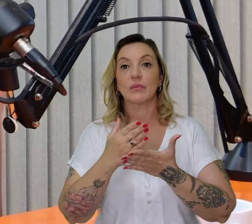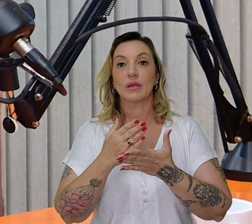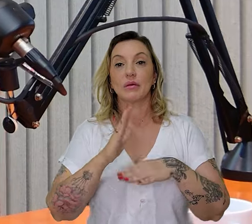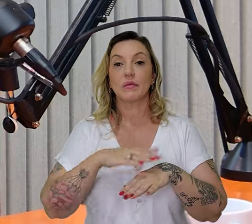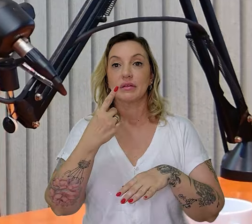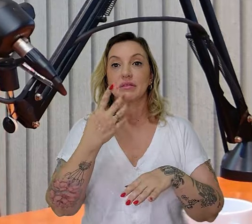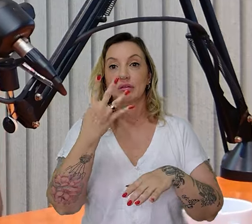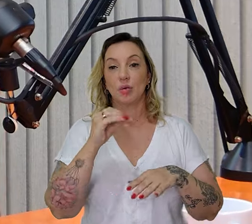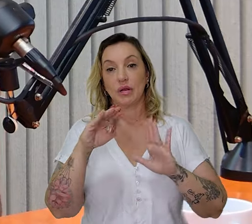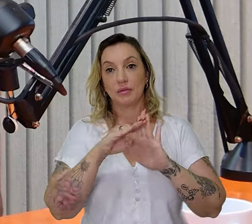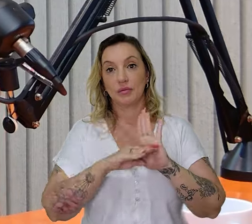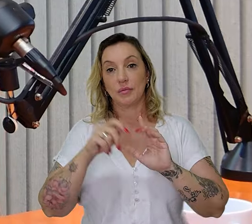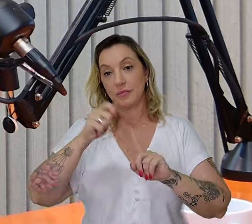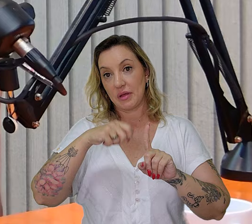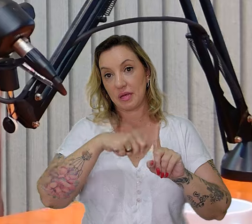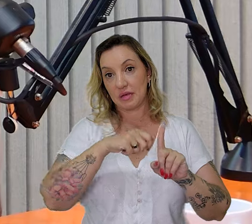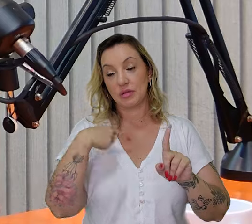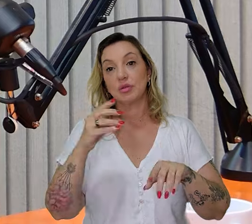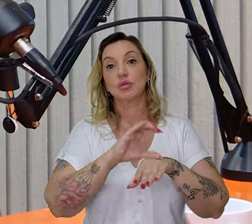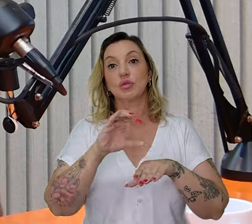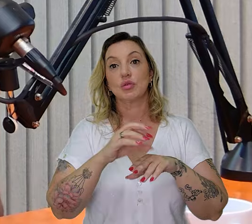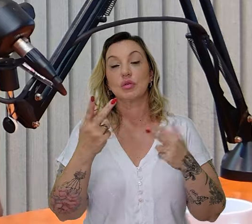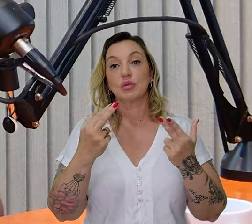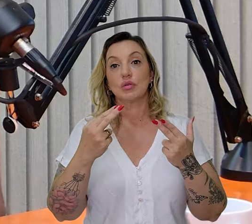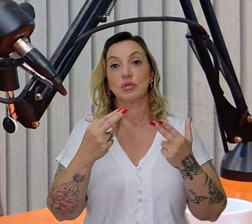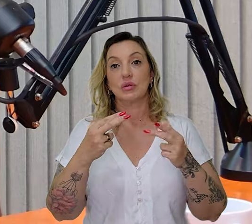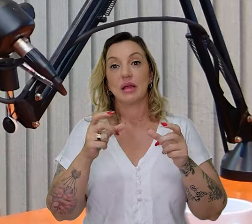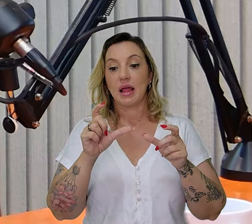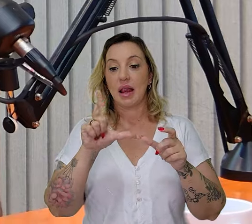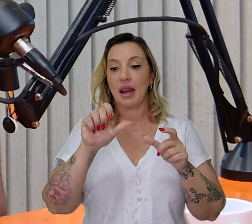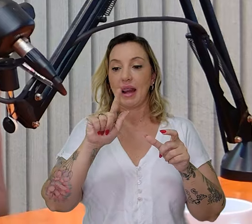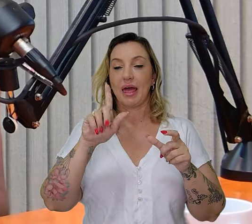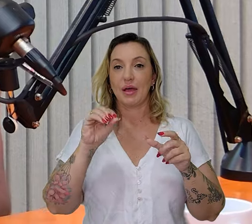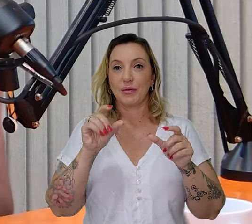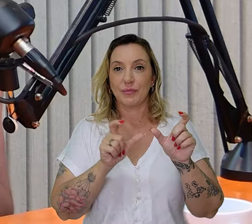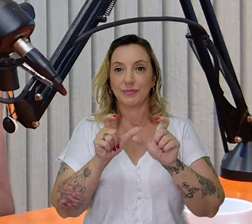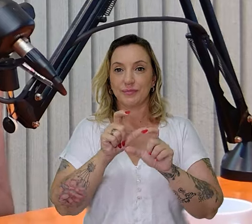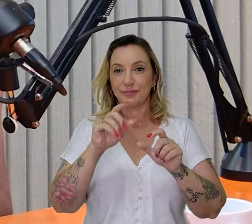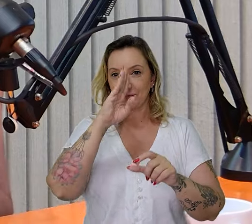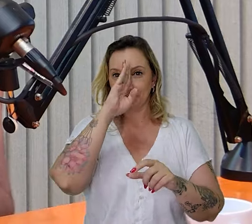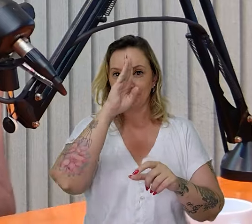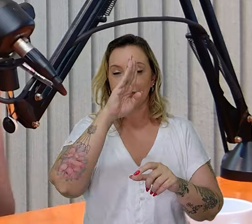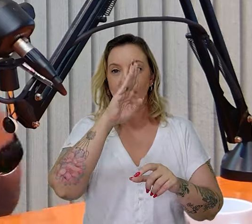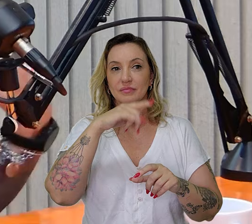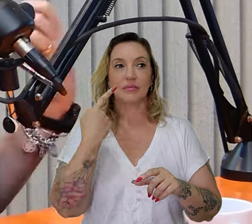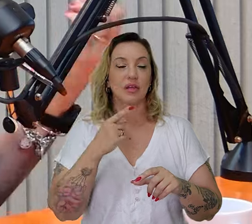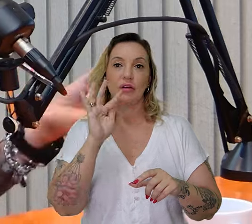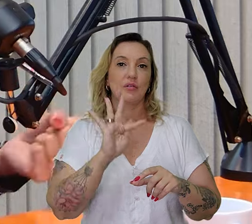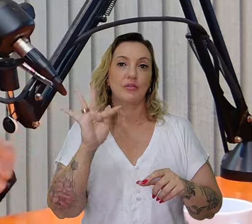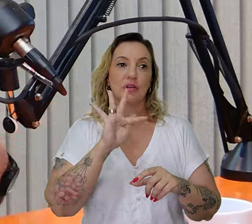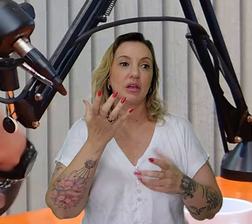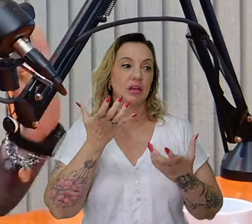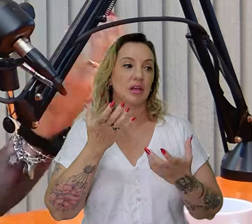meses é que o nosso curso ele é como se fosse um lego a gente prioriza muito Nós não somos uma universidade para quem quer ser professor